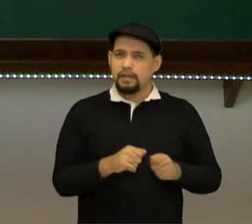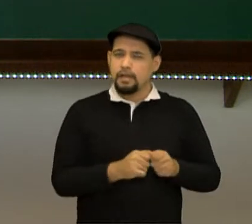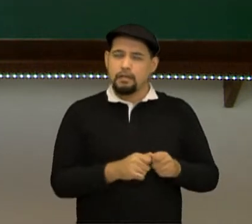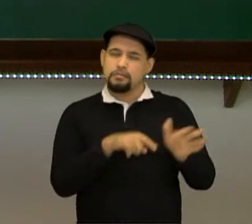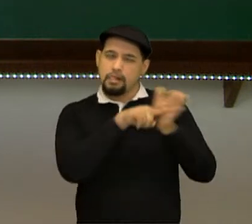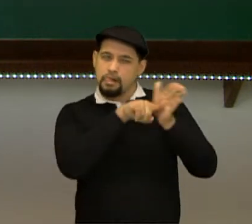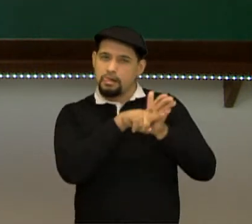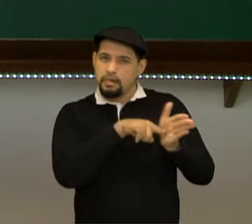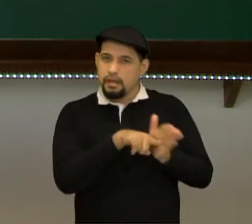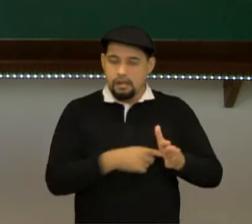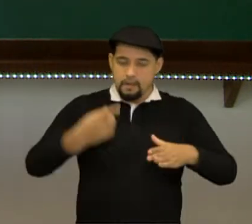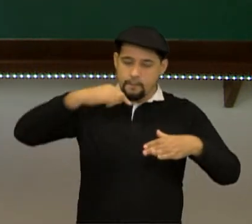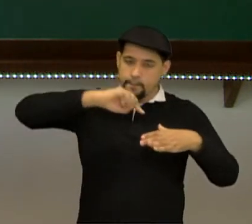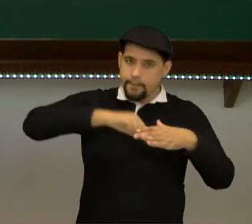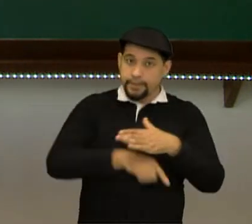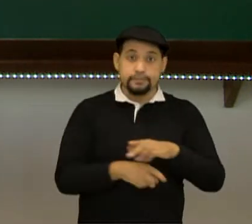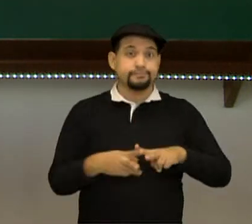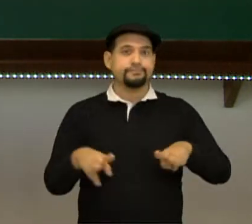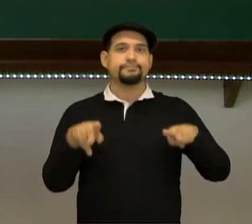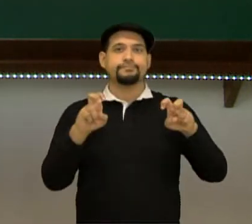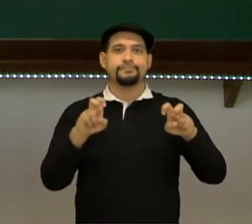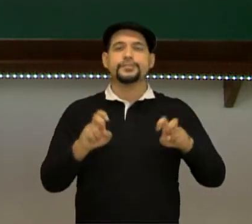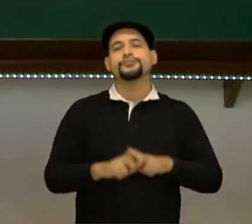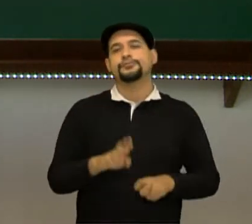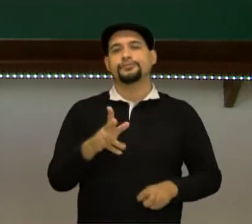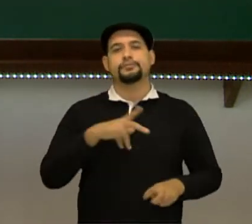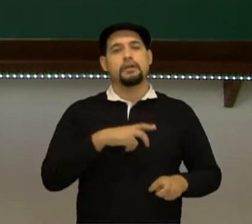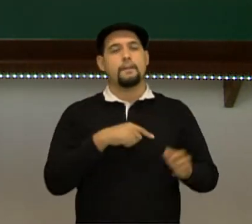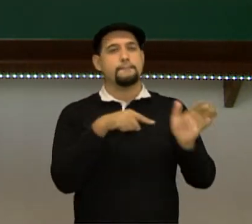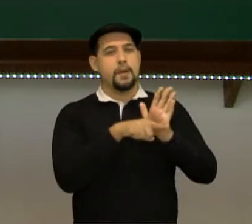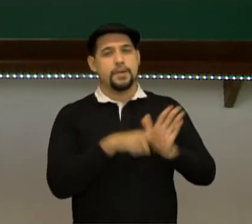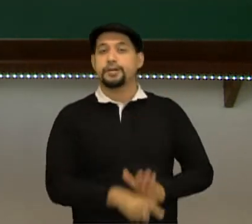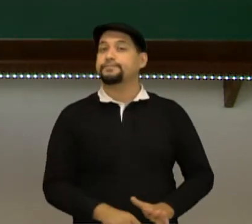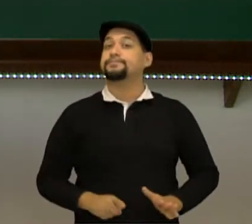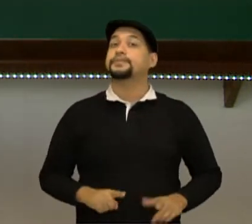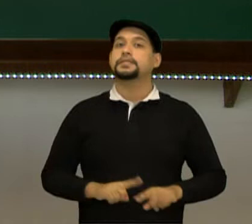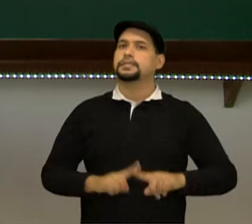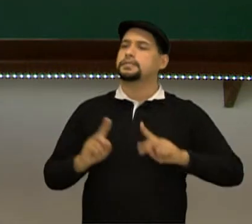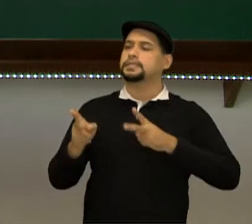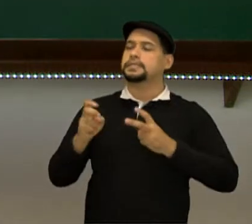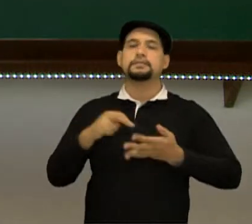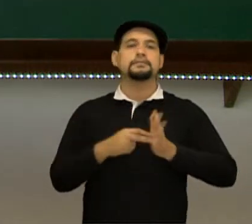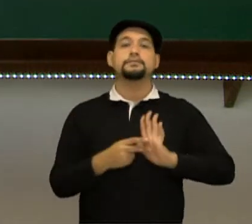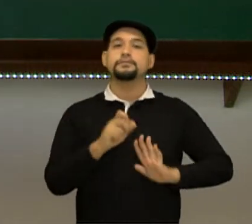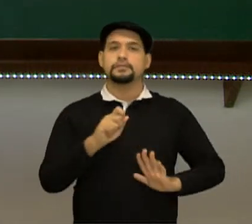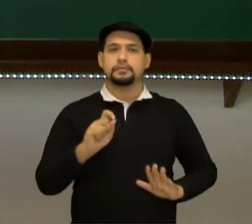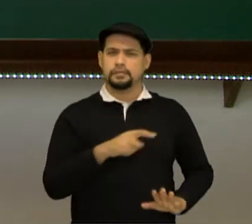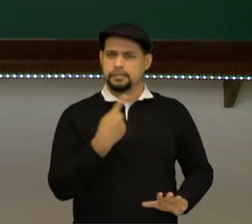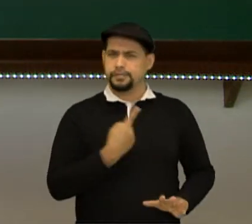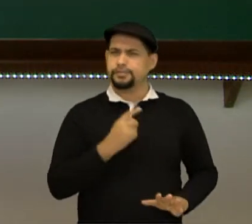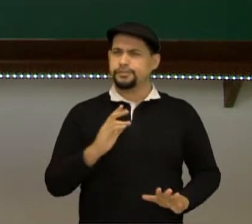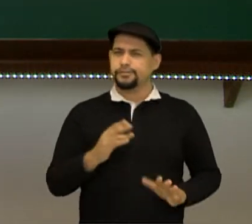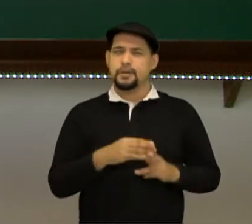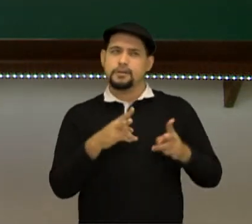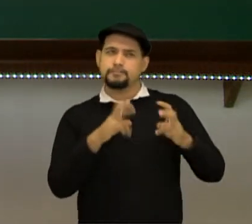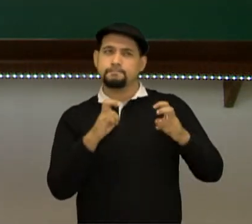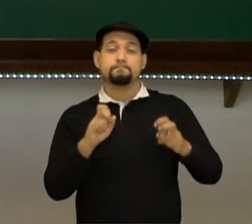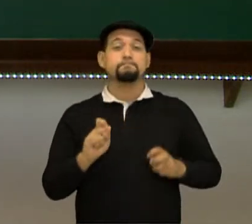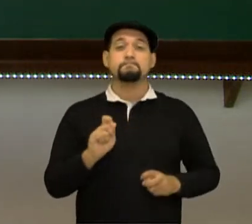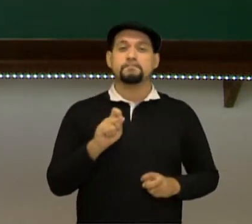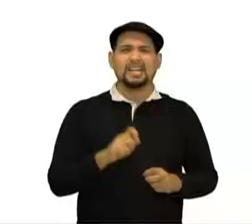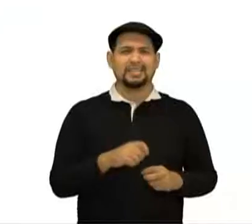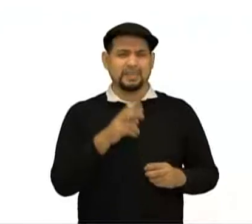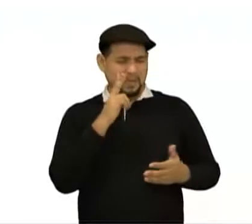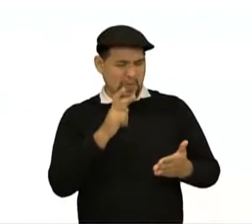uma pesquisa que aprofunde um pouco mais o tema no qual vocês foram questionadas dentro dessa perspectiva o que nós temos como uma